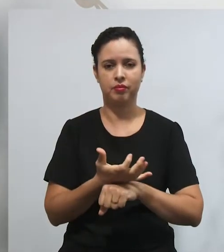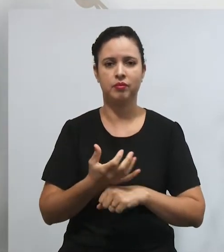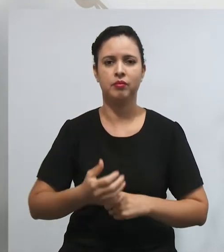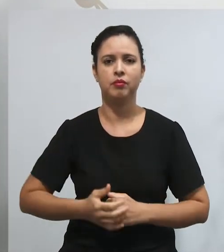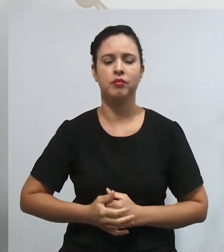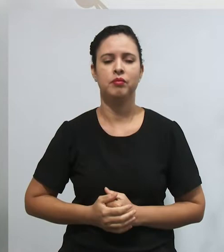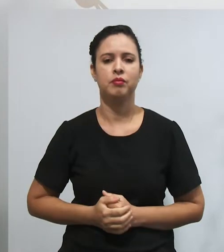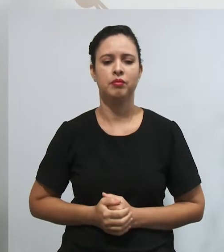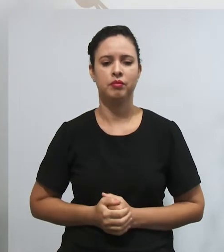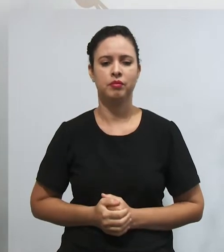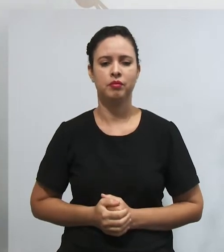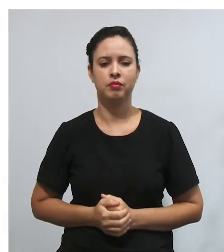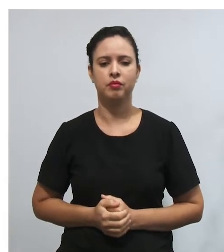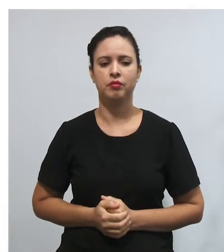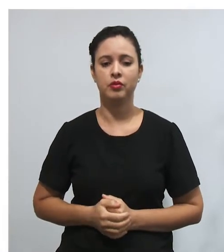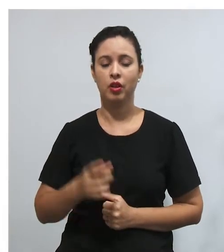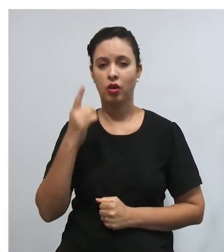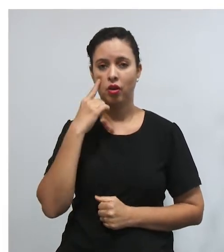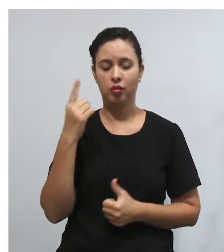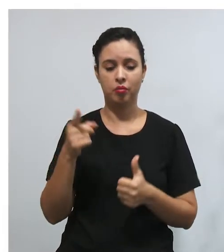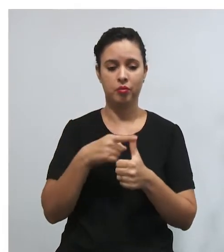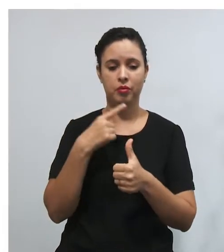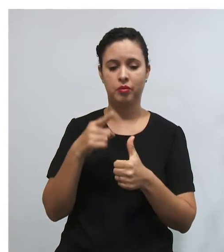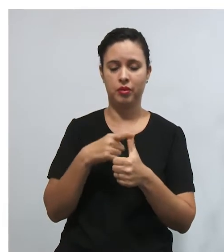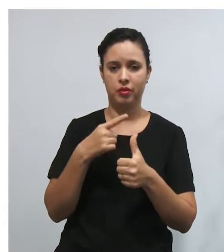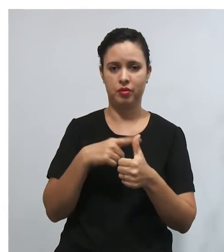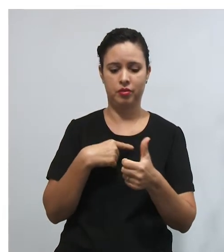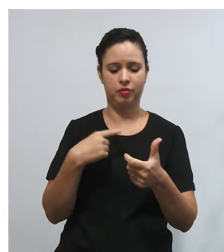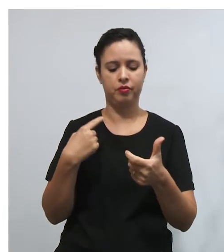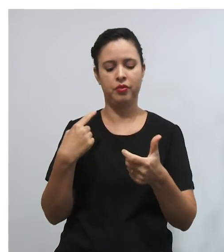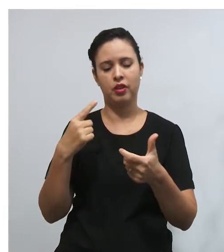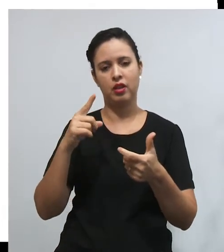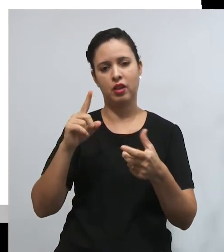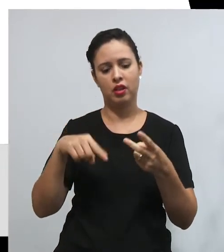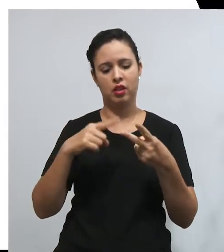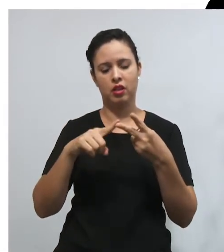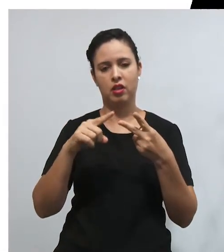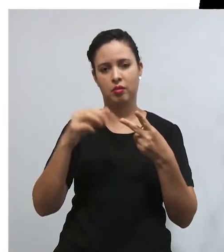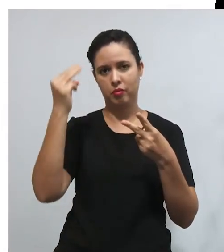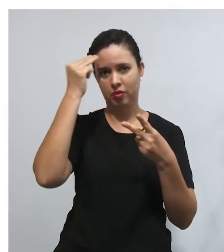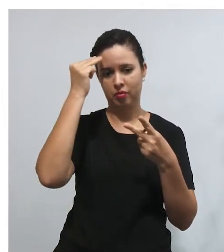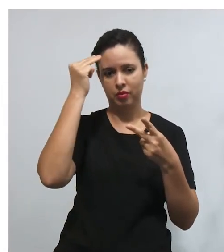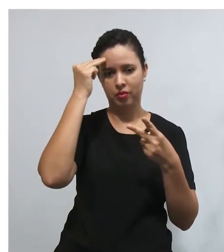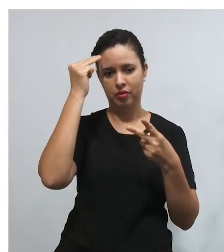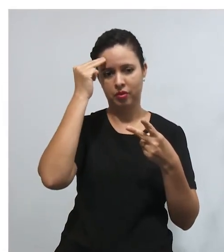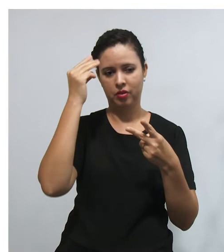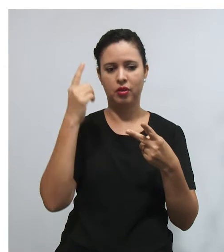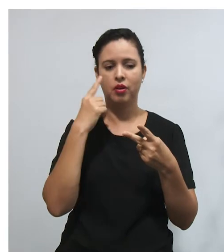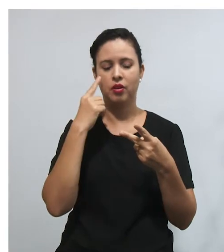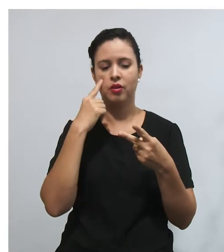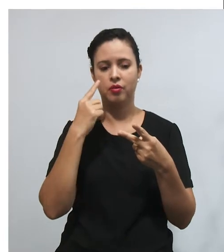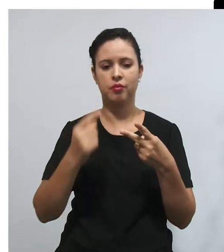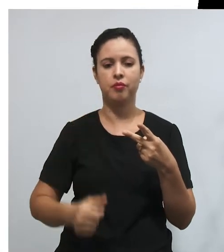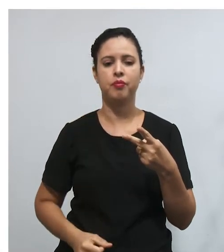então trazer aqui a definição primeiro de memória secundária. Memória,